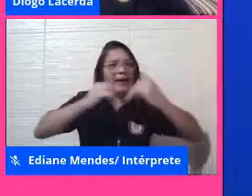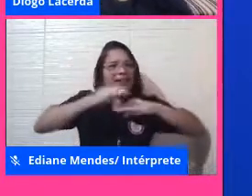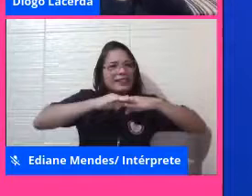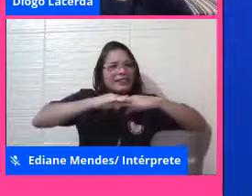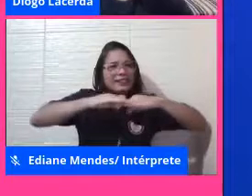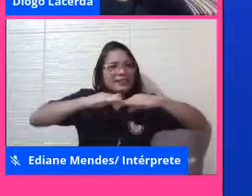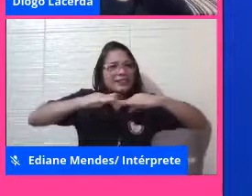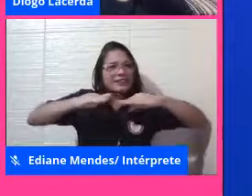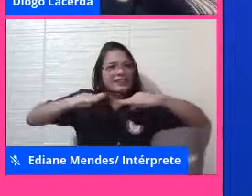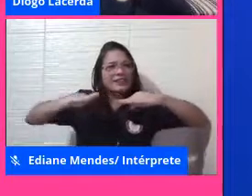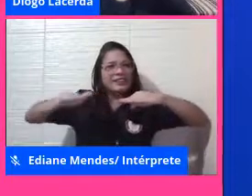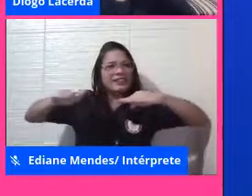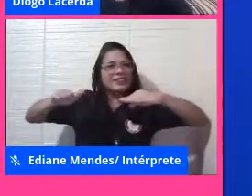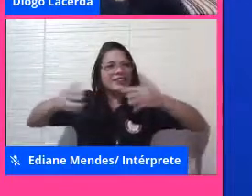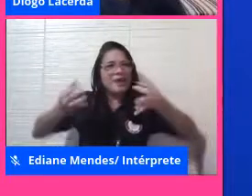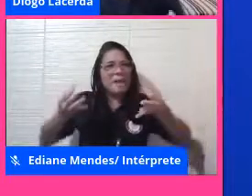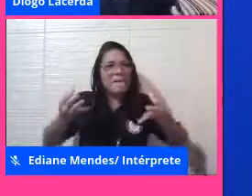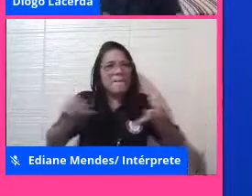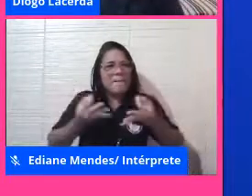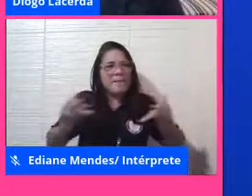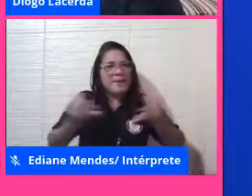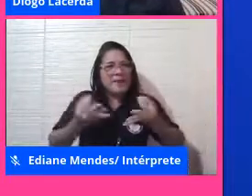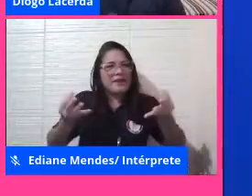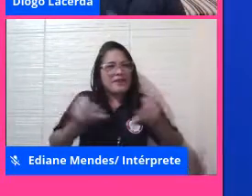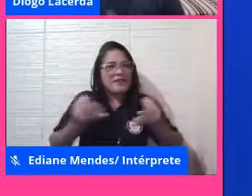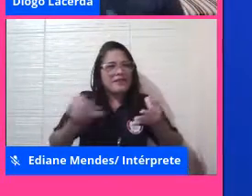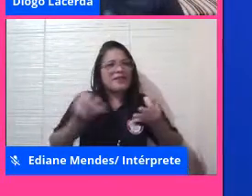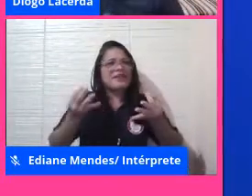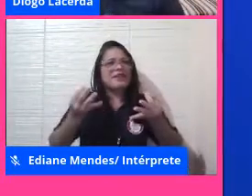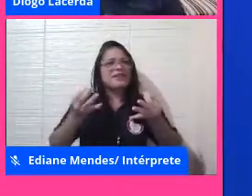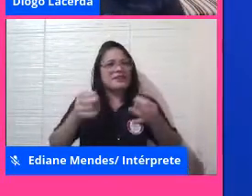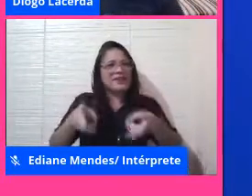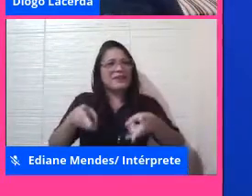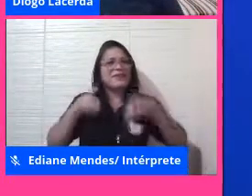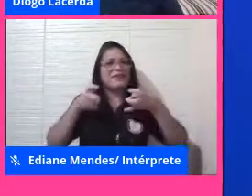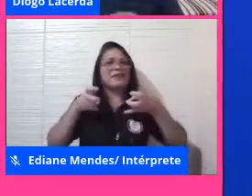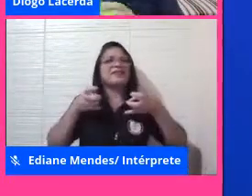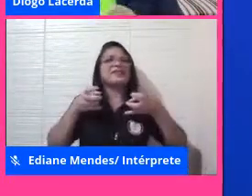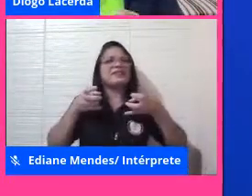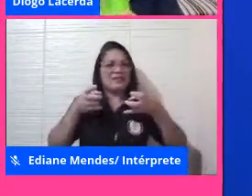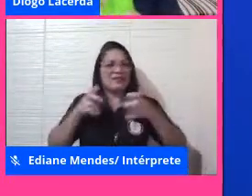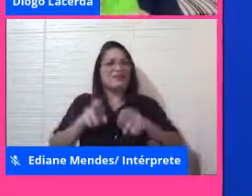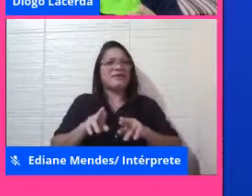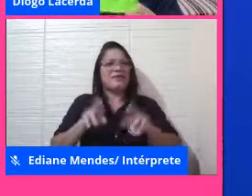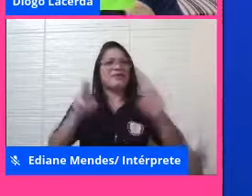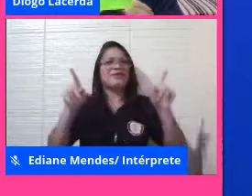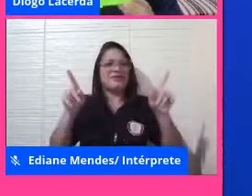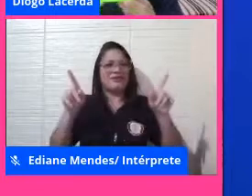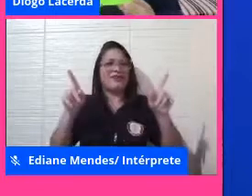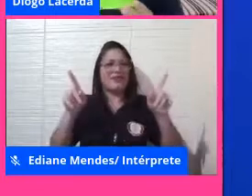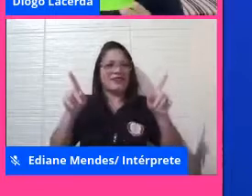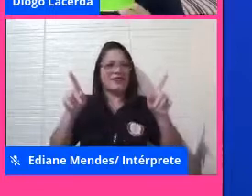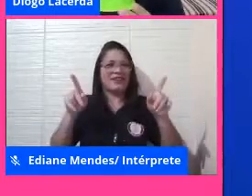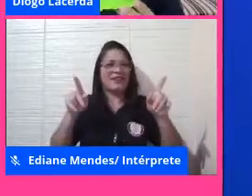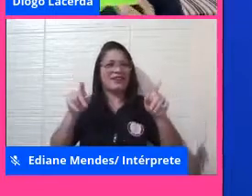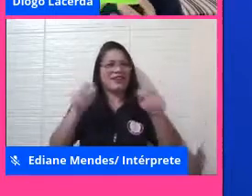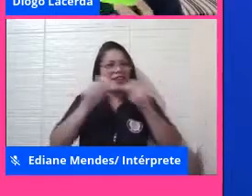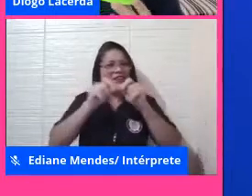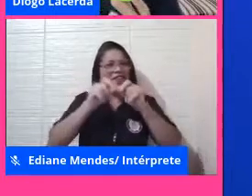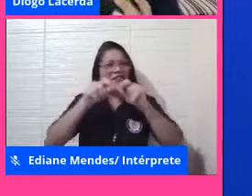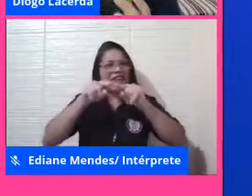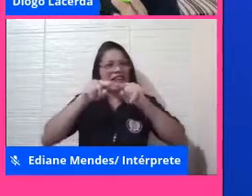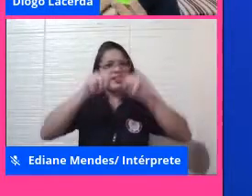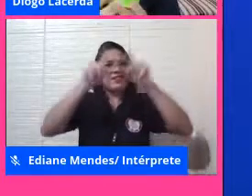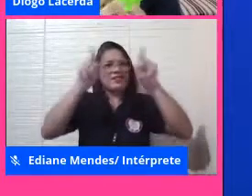Então, então a gente percebe justamente essa diferença. Como eu posso mostrar aqui no coração que eu fiz, vocês